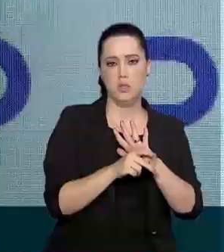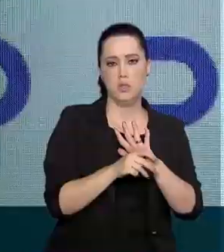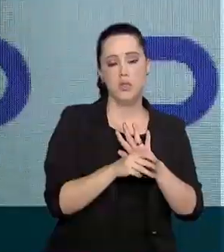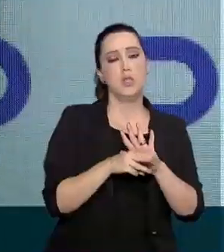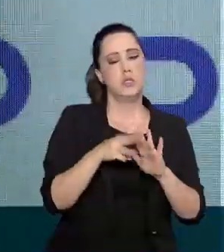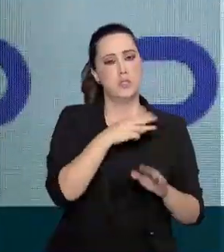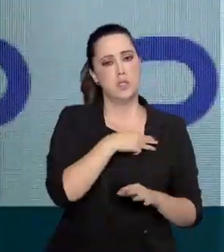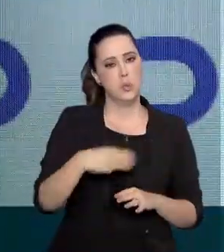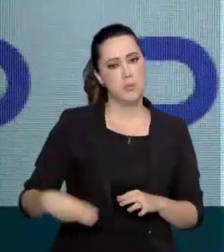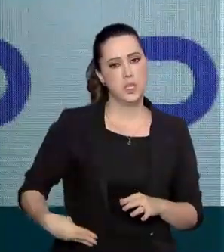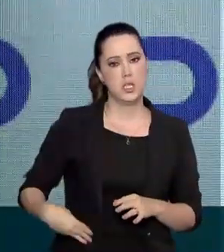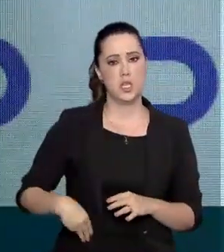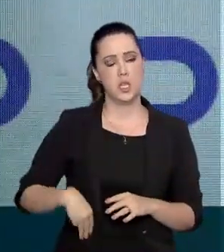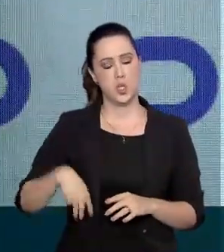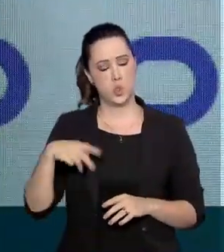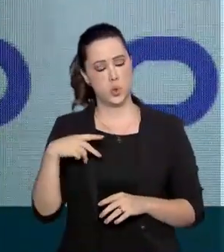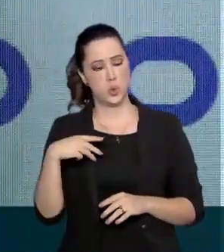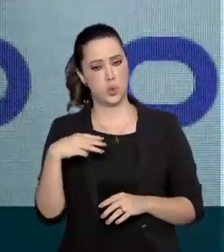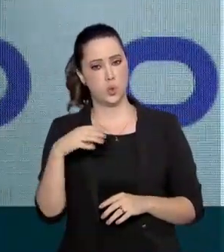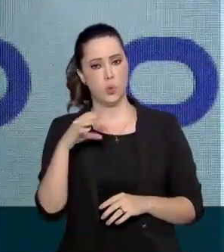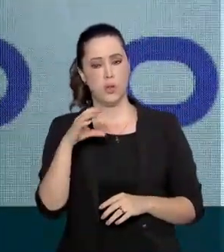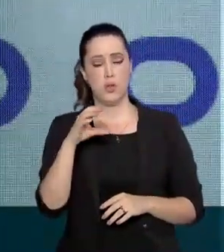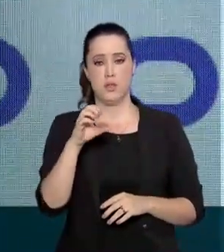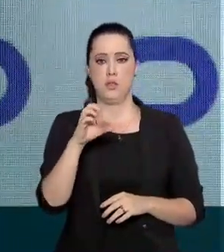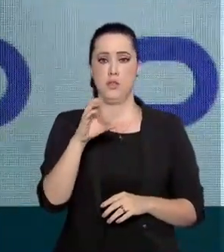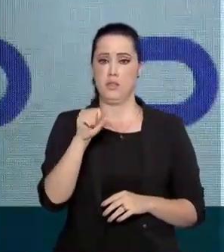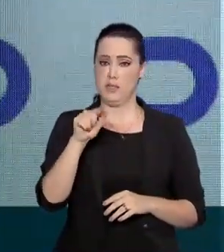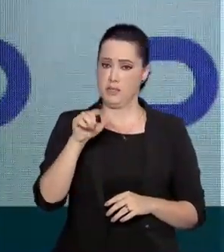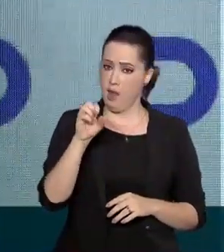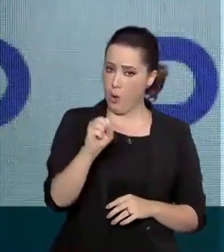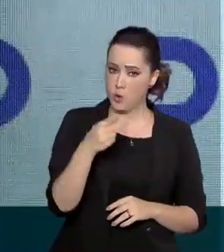Celso Mello descascou em cima de mim, exagerou.